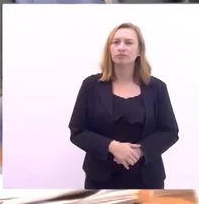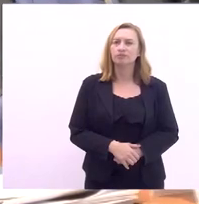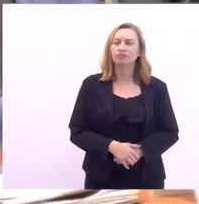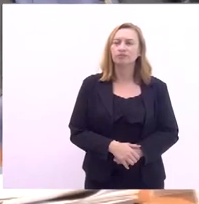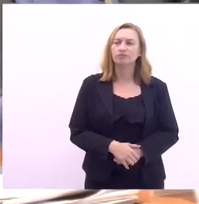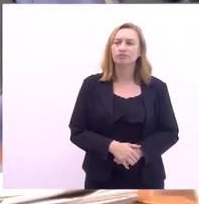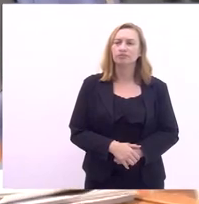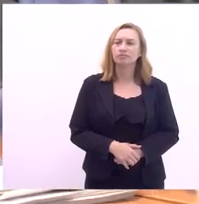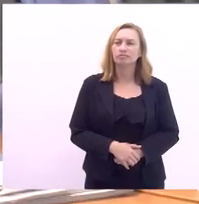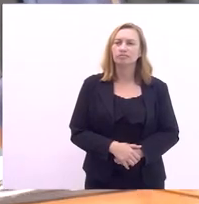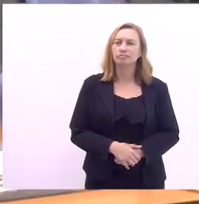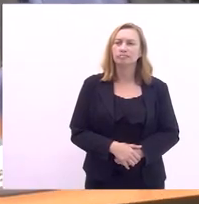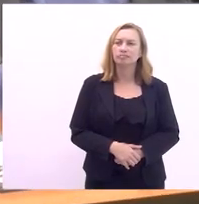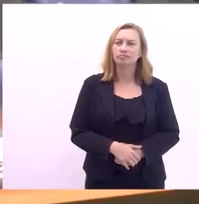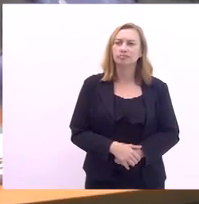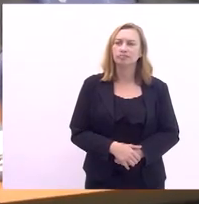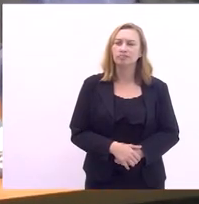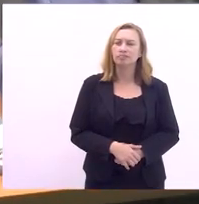no contraditório.